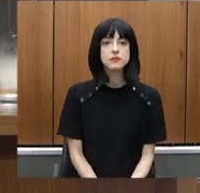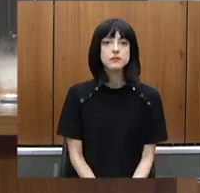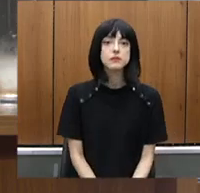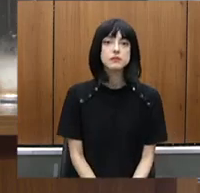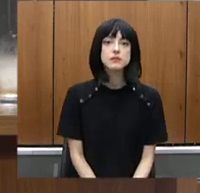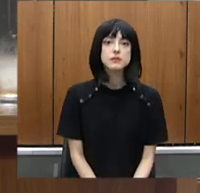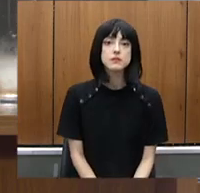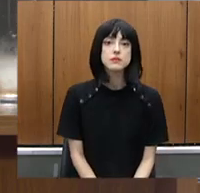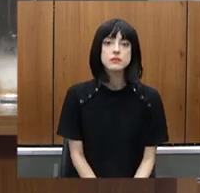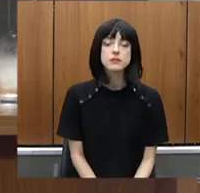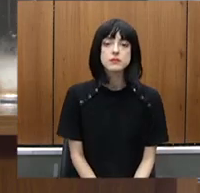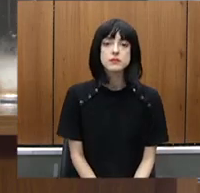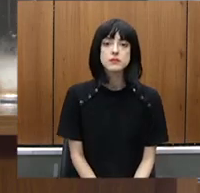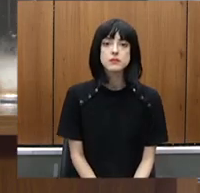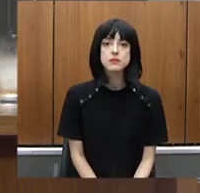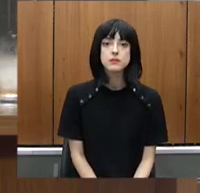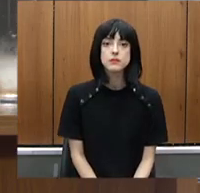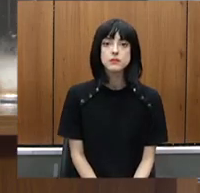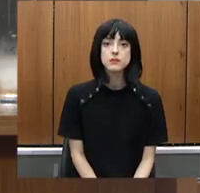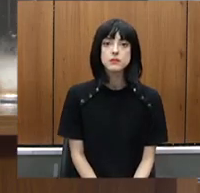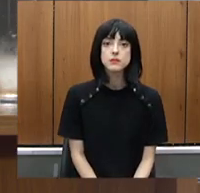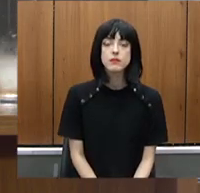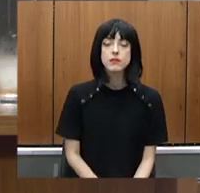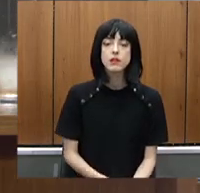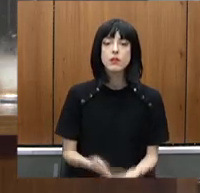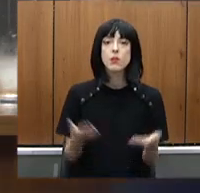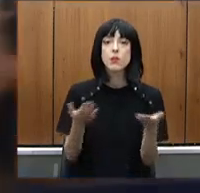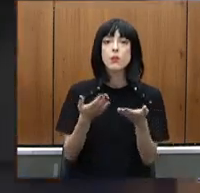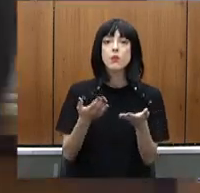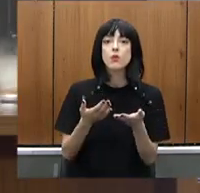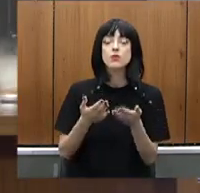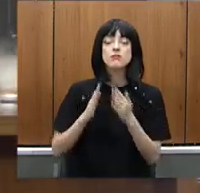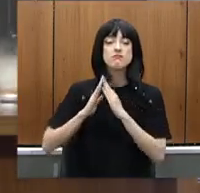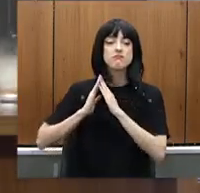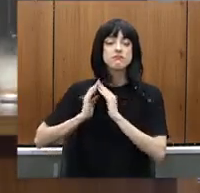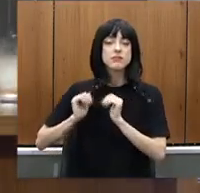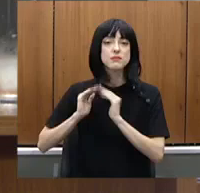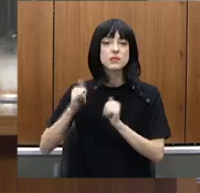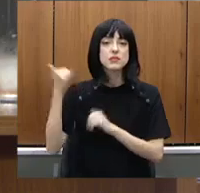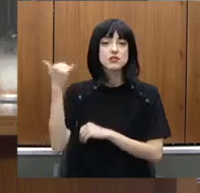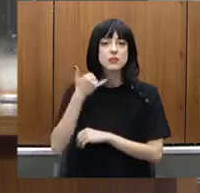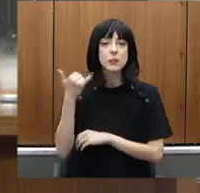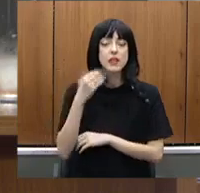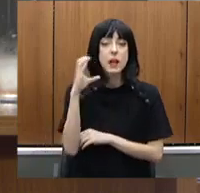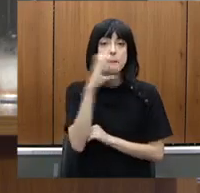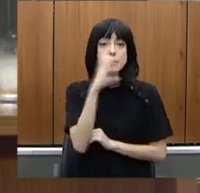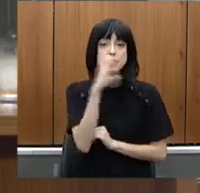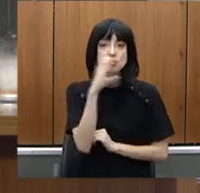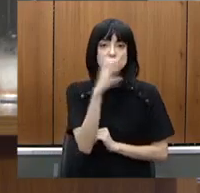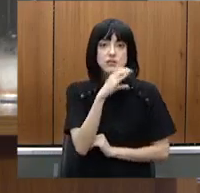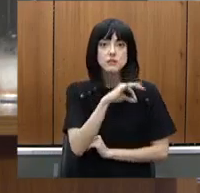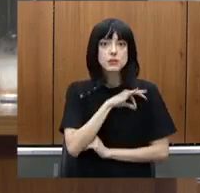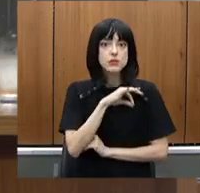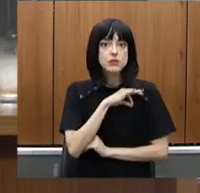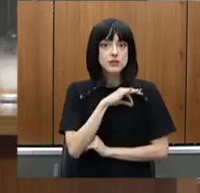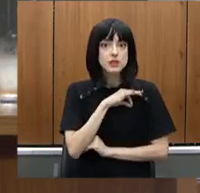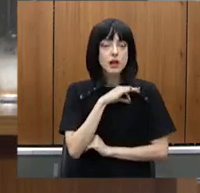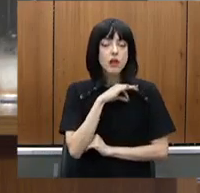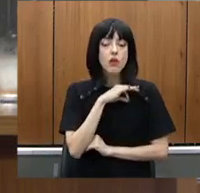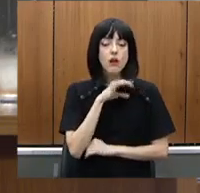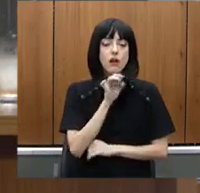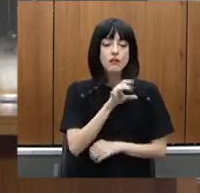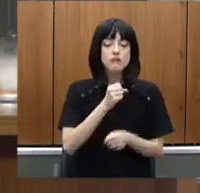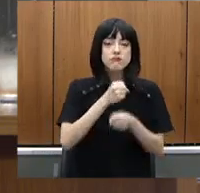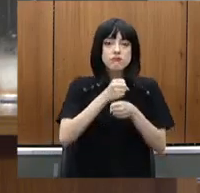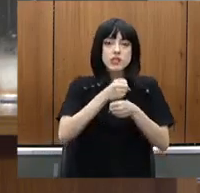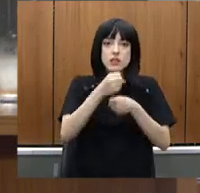de 800 mil chamadas de emergência policial 800 mil chamadas de emergência policial por ano dessas